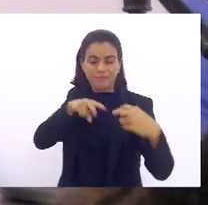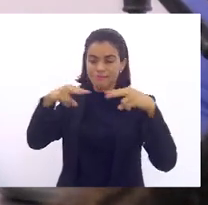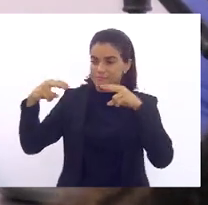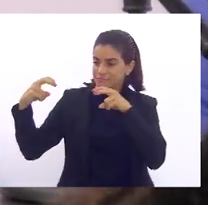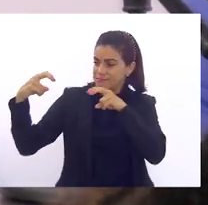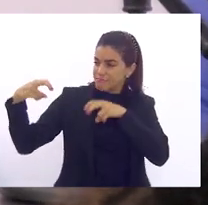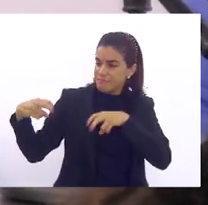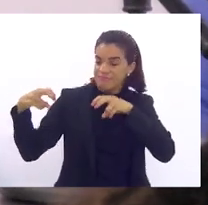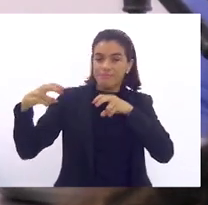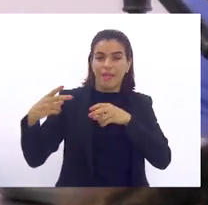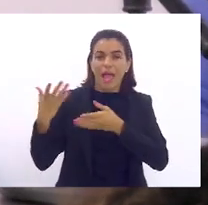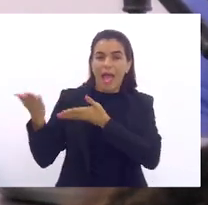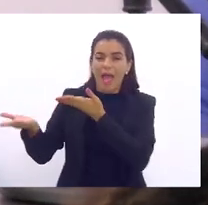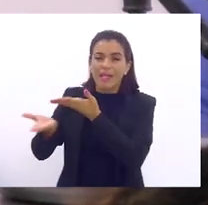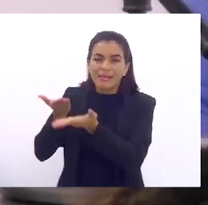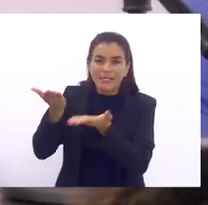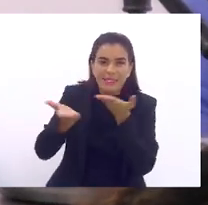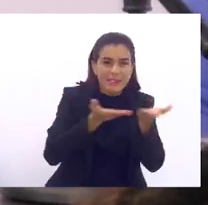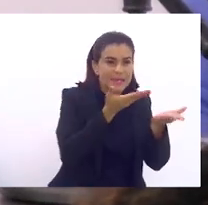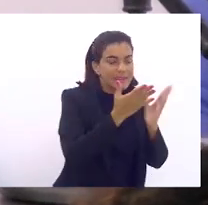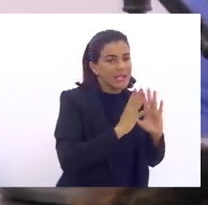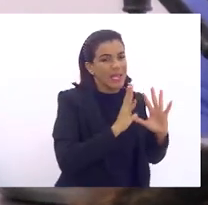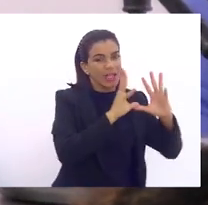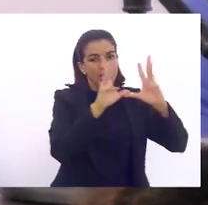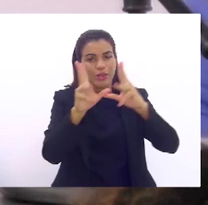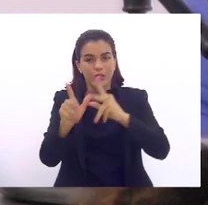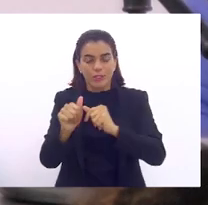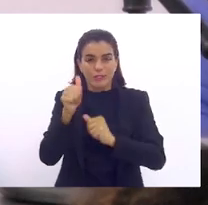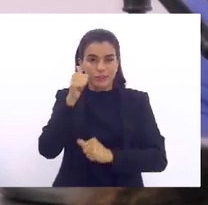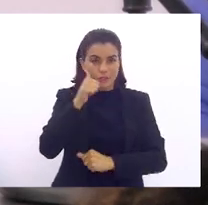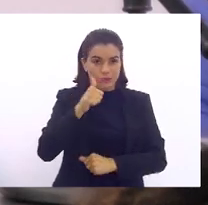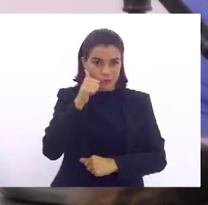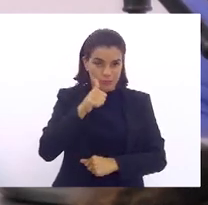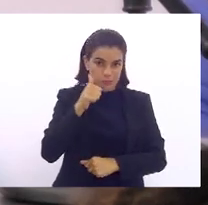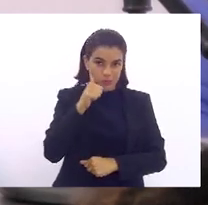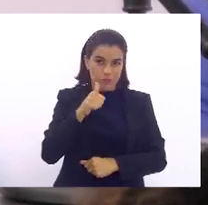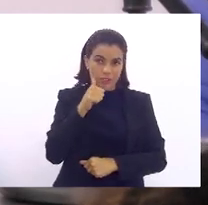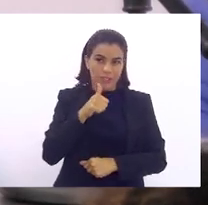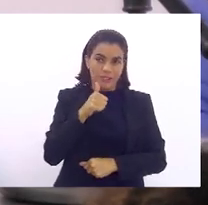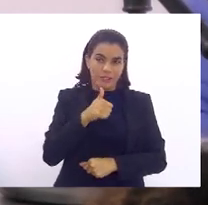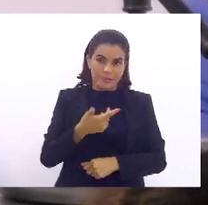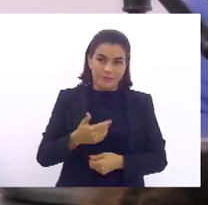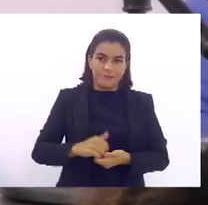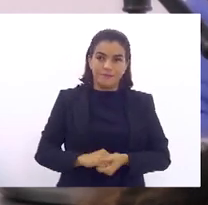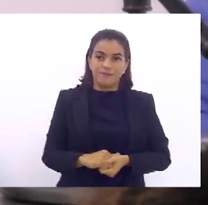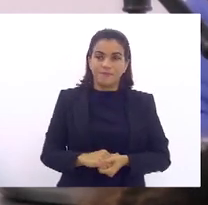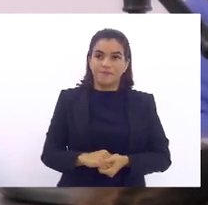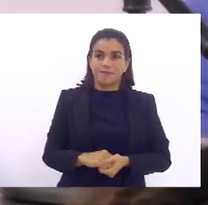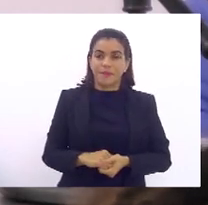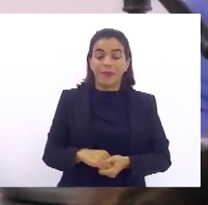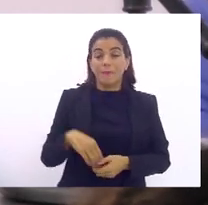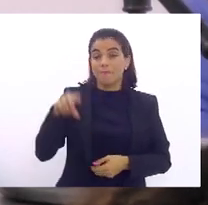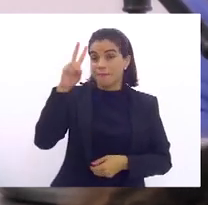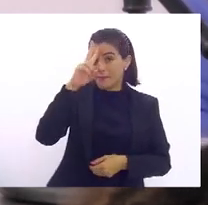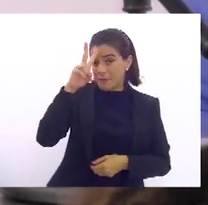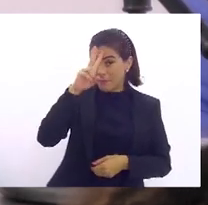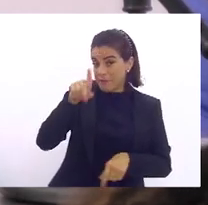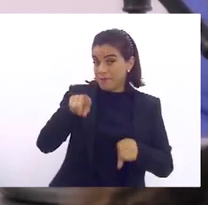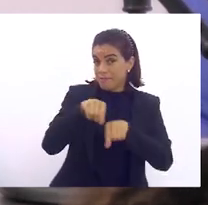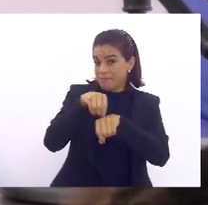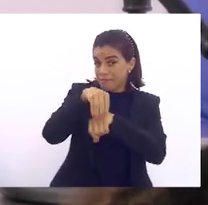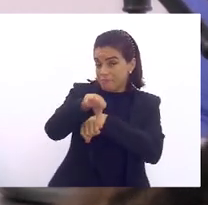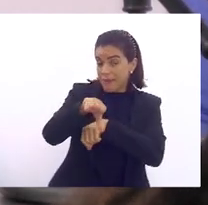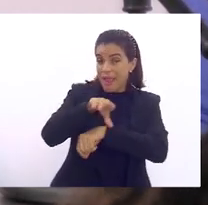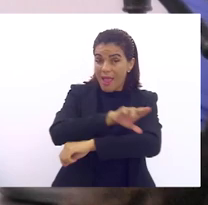gente atender a todas as mulheres Fluminenses em todas as suas peculiaridades né Lembrando que